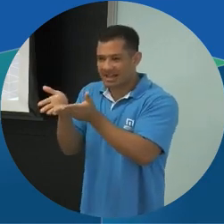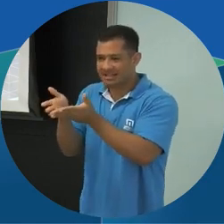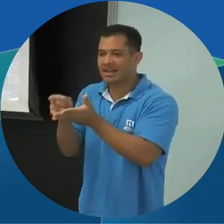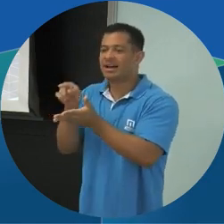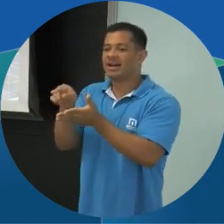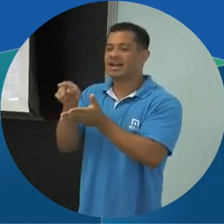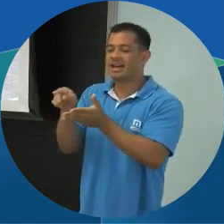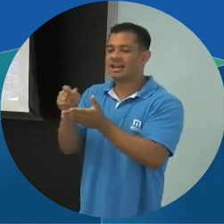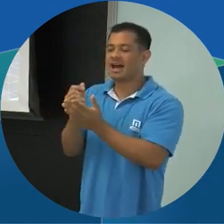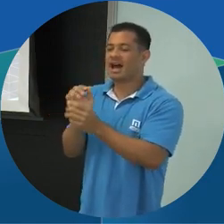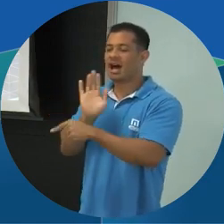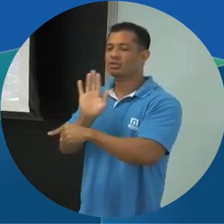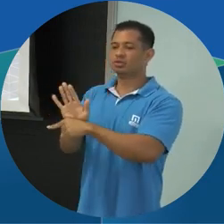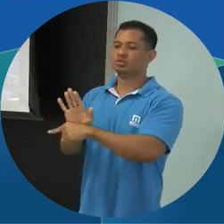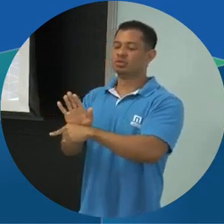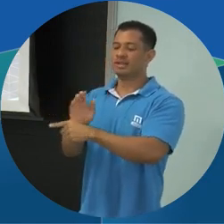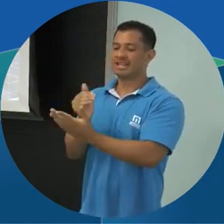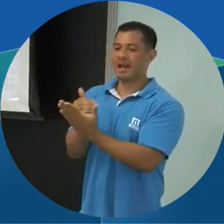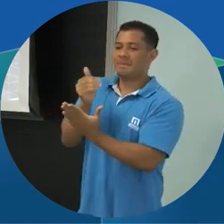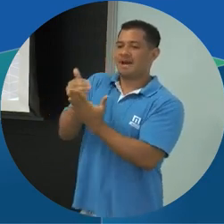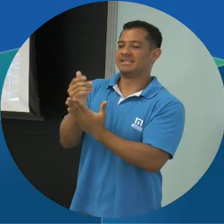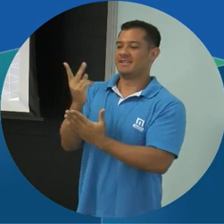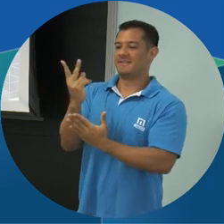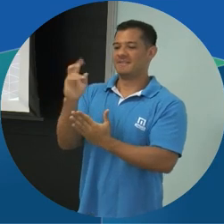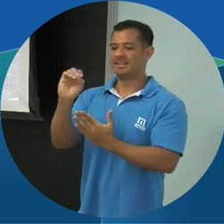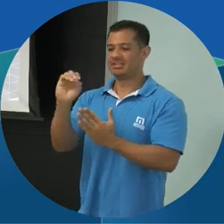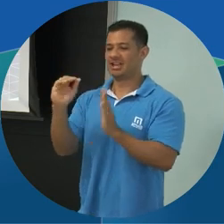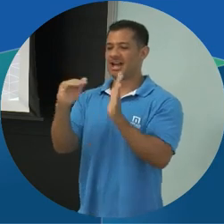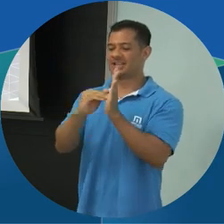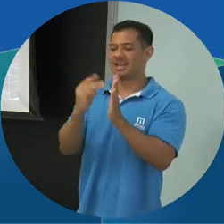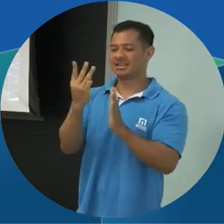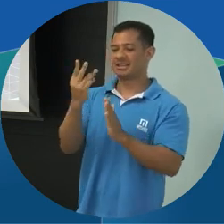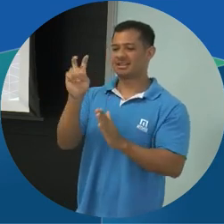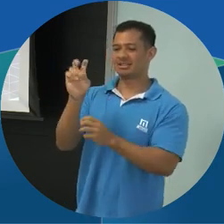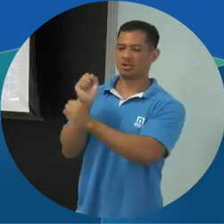torno de 21 a 35 anos, tá? Contra